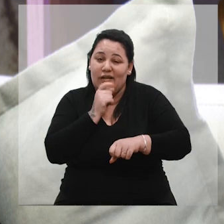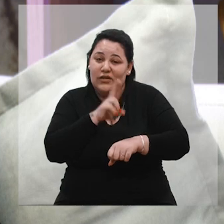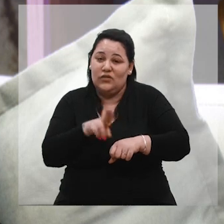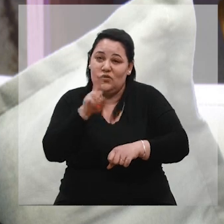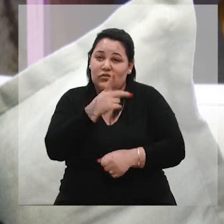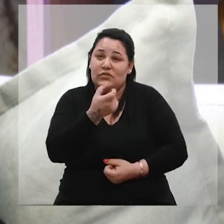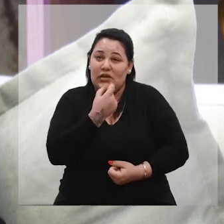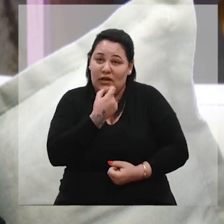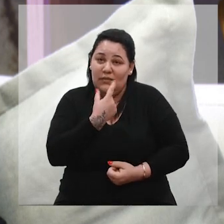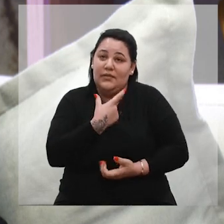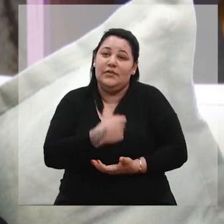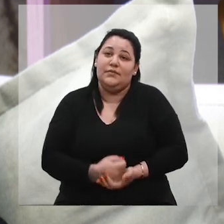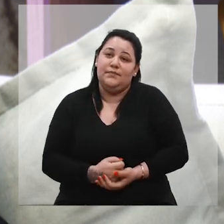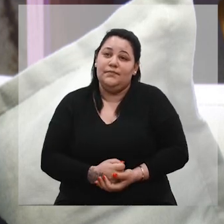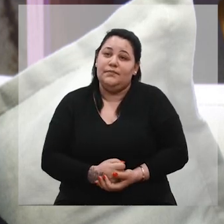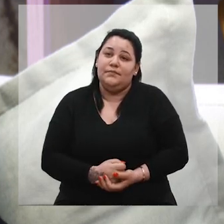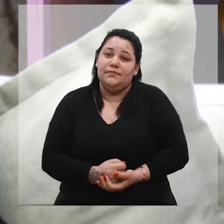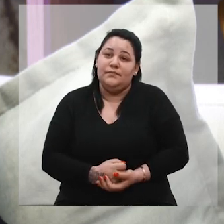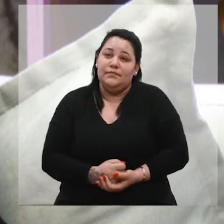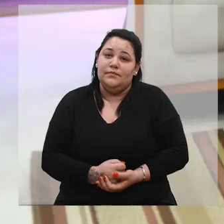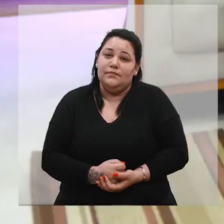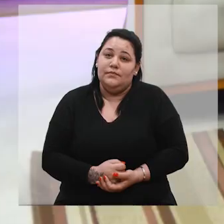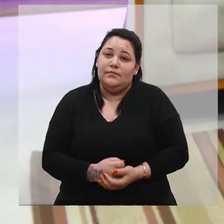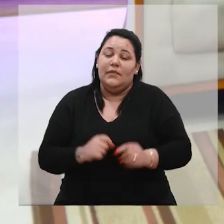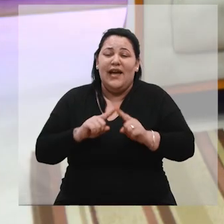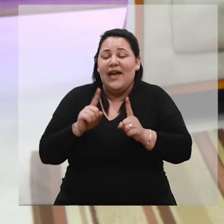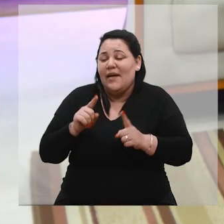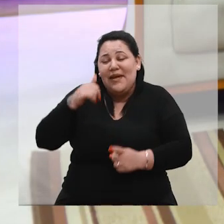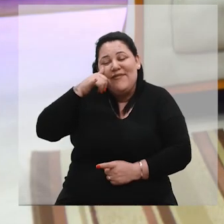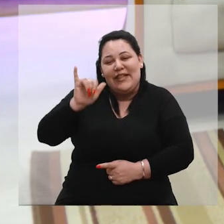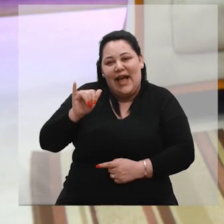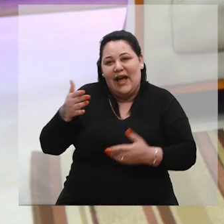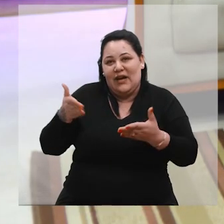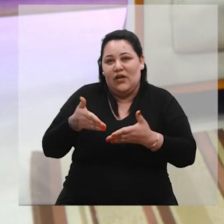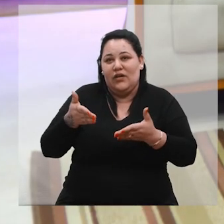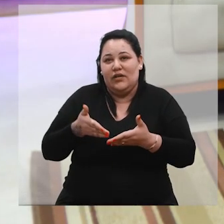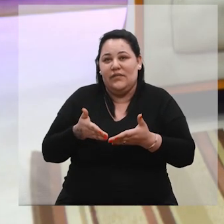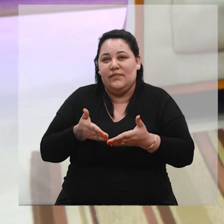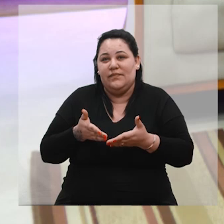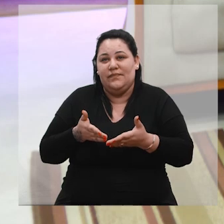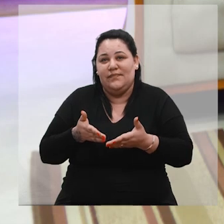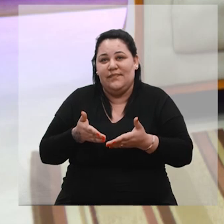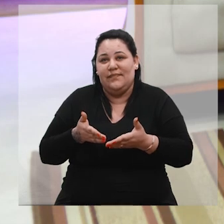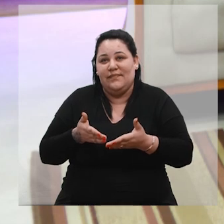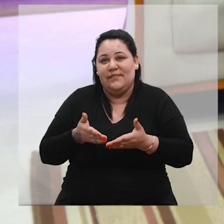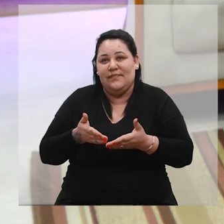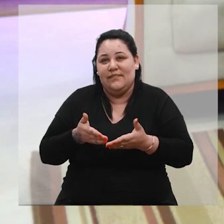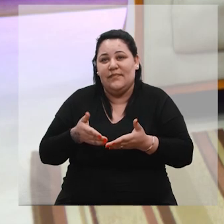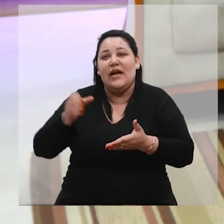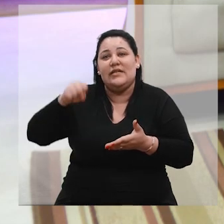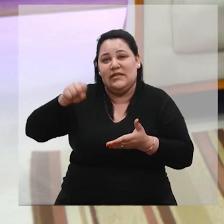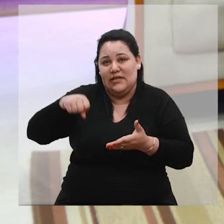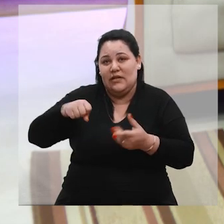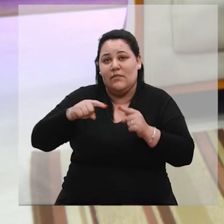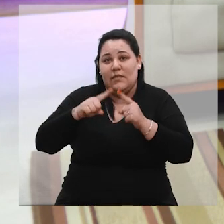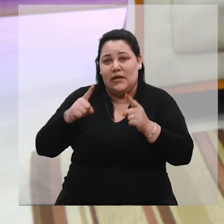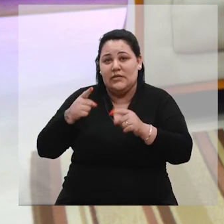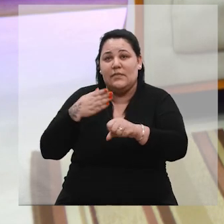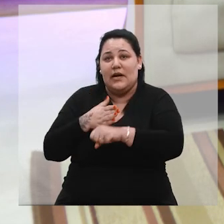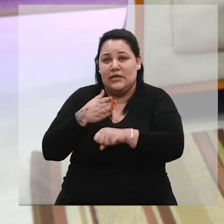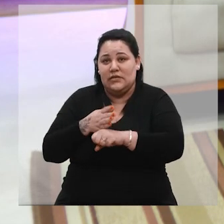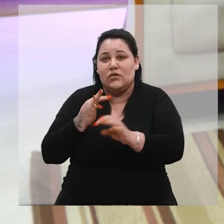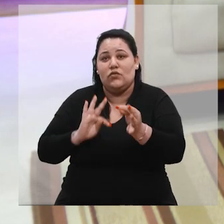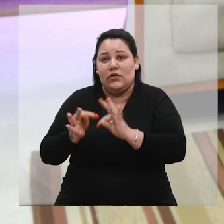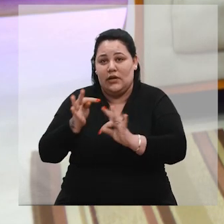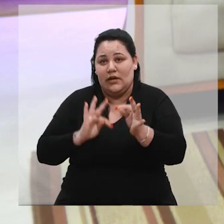estou sob tratamento ainda. Mas agora é mais preventivo, isso? Não. Não, ele sim, mas faz parte